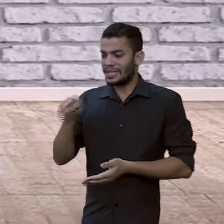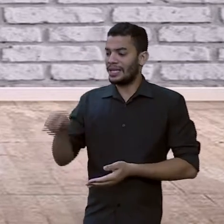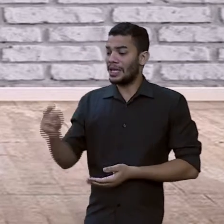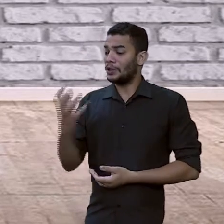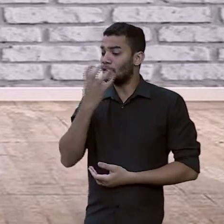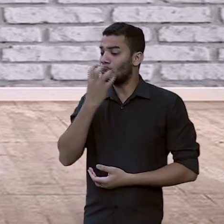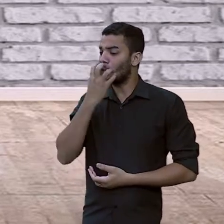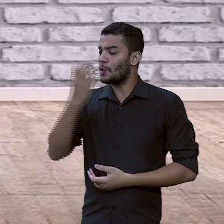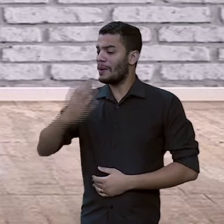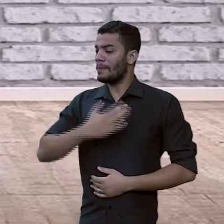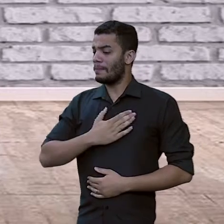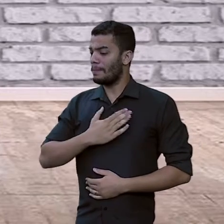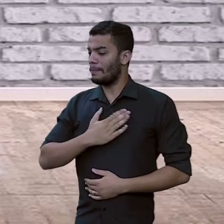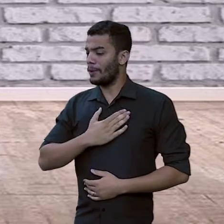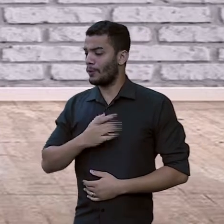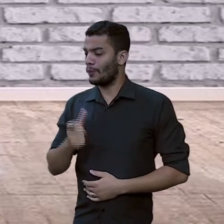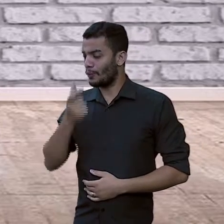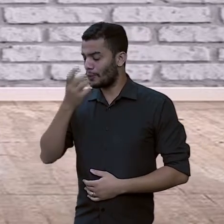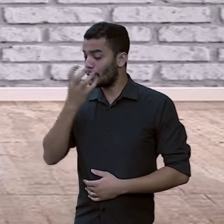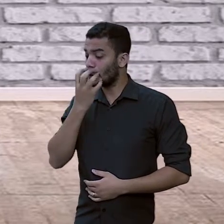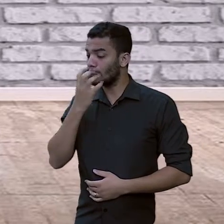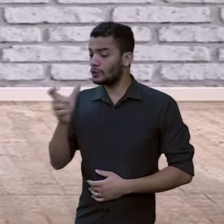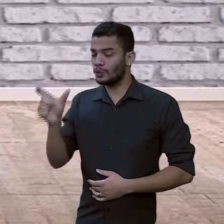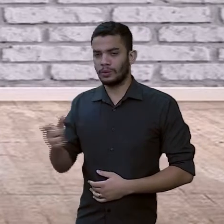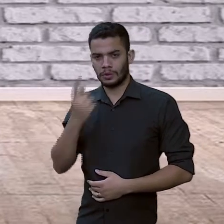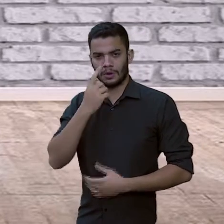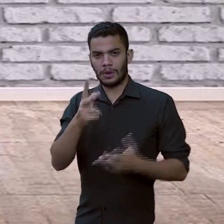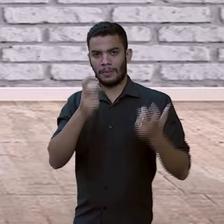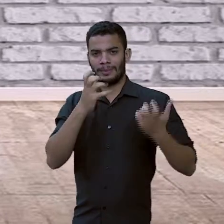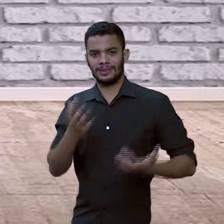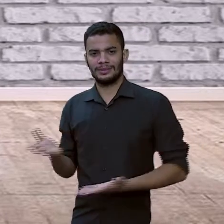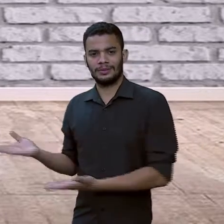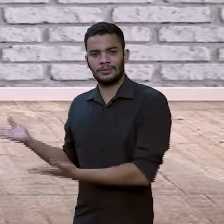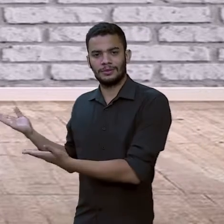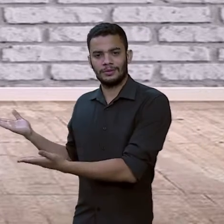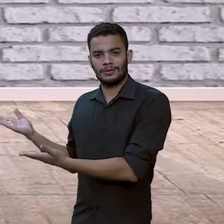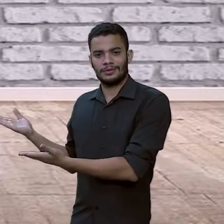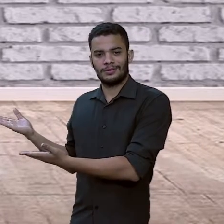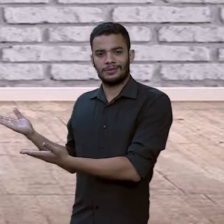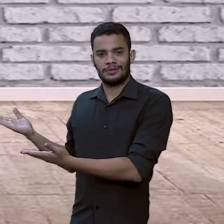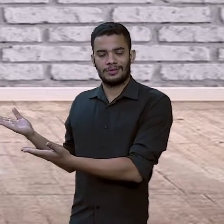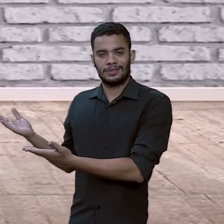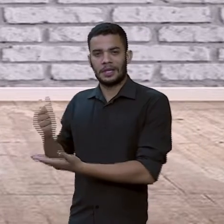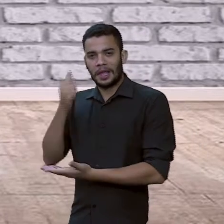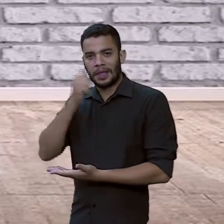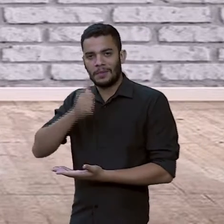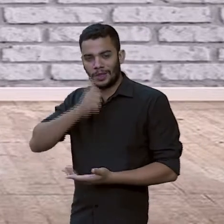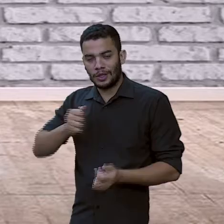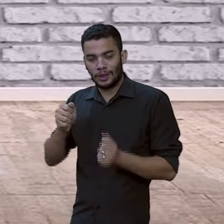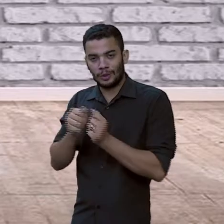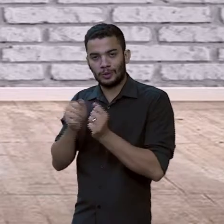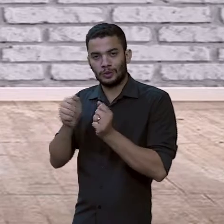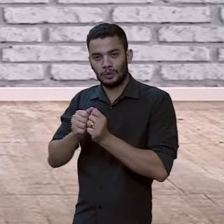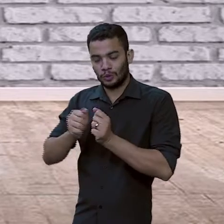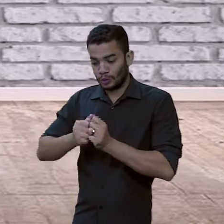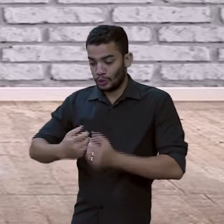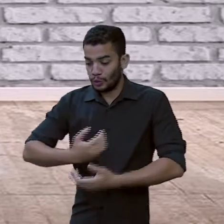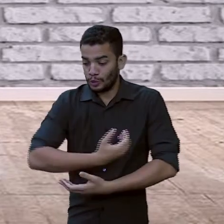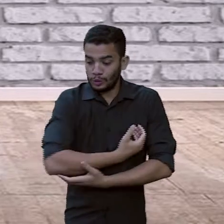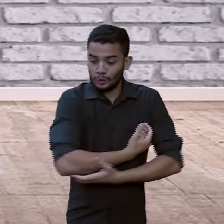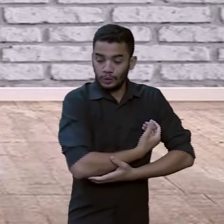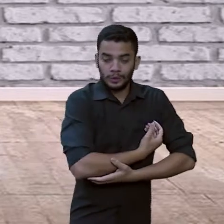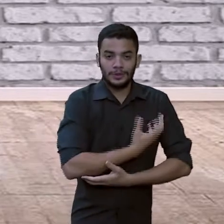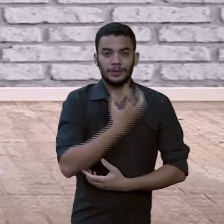é meu. Vamos observar a imagem. Note que a Jolie está segurando o cachorro. Logo, o pronome demonstrativo